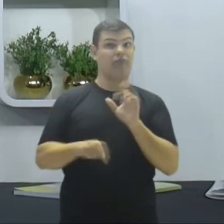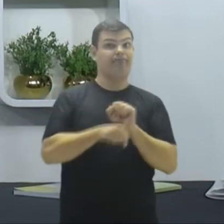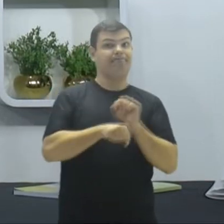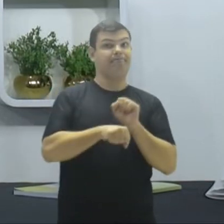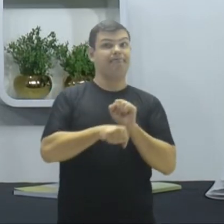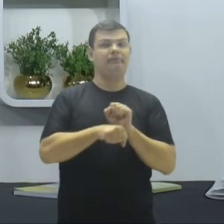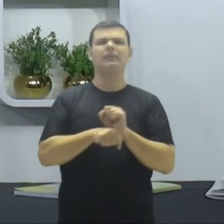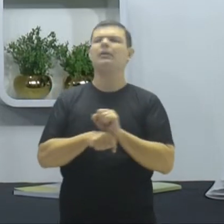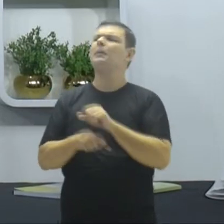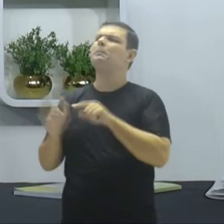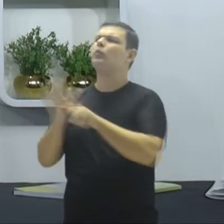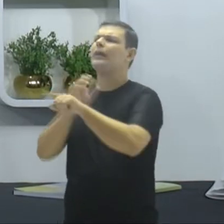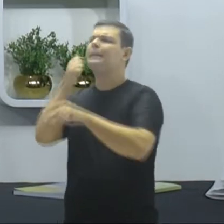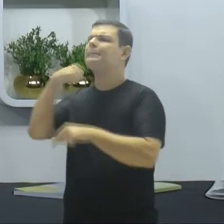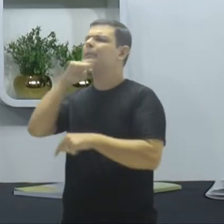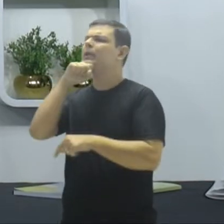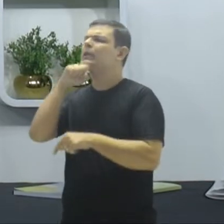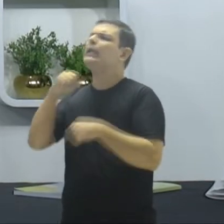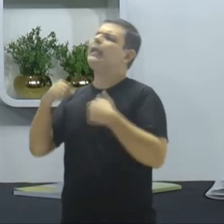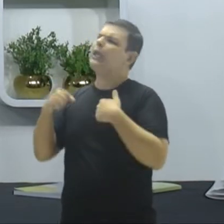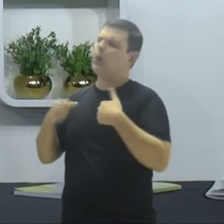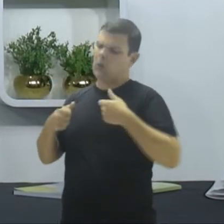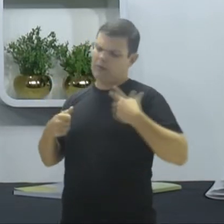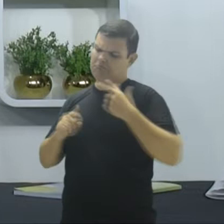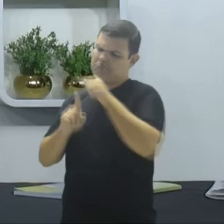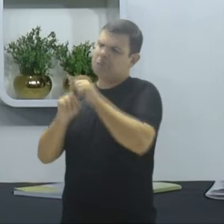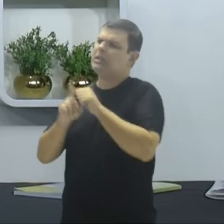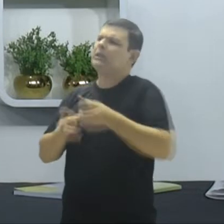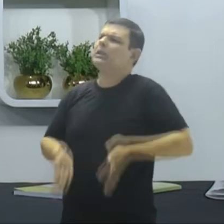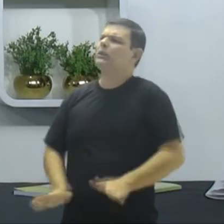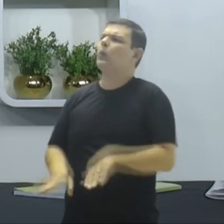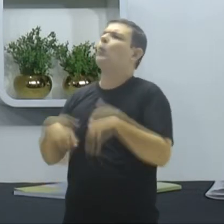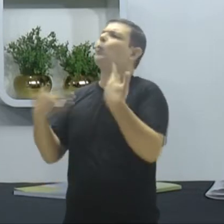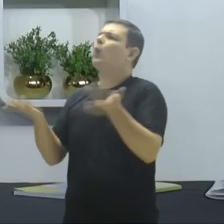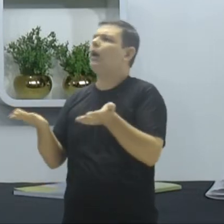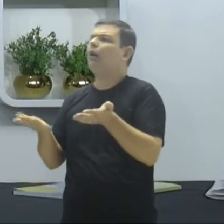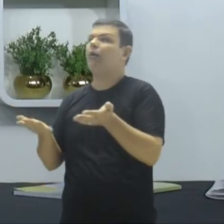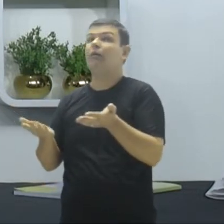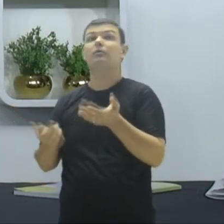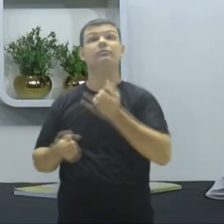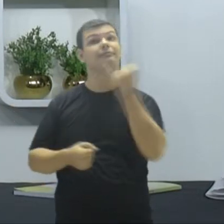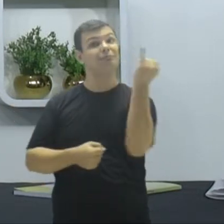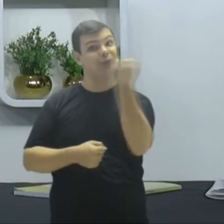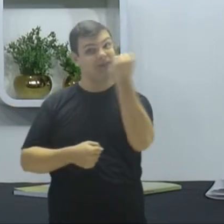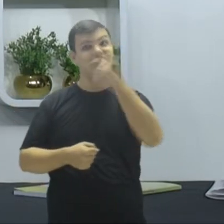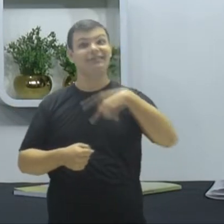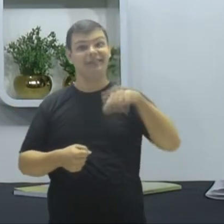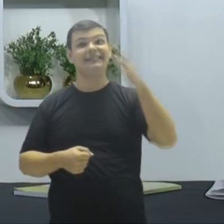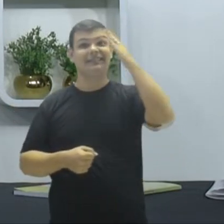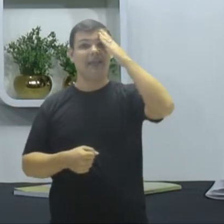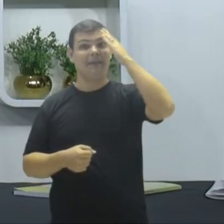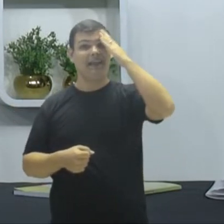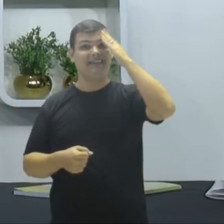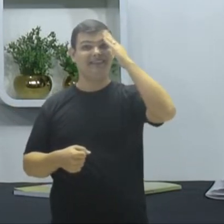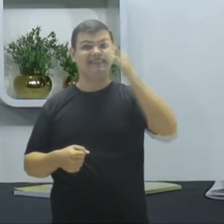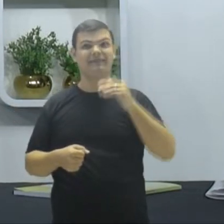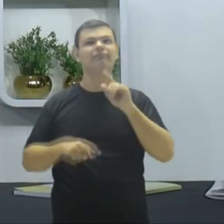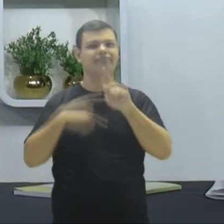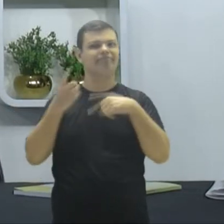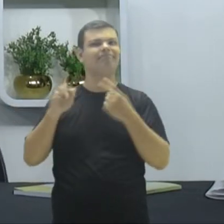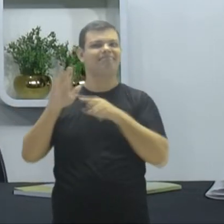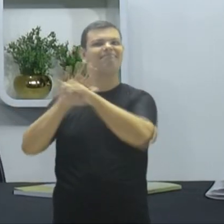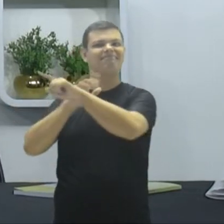Mamãe, qual é o mês do meu aniversário? Hein? É importante nós estarmos atentos a isso, tá certo? Depois você faz